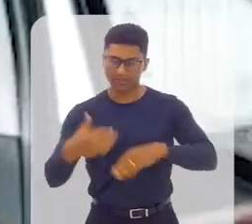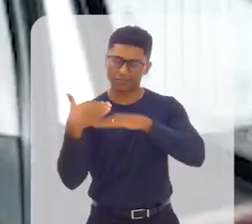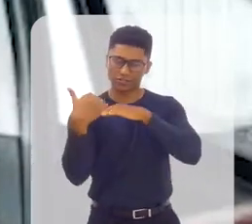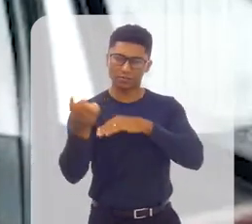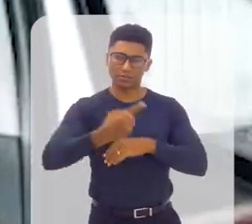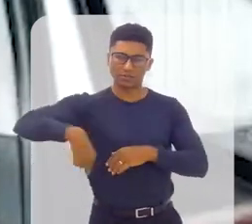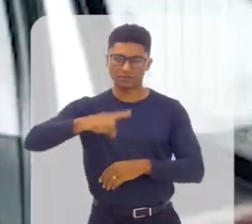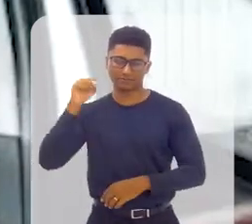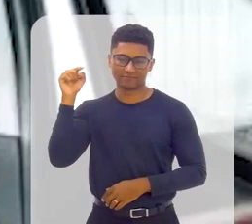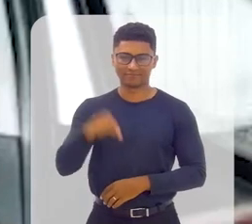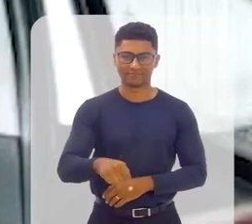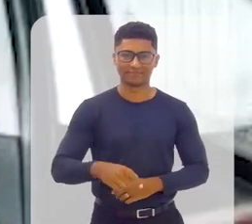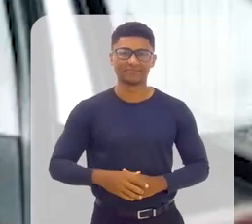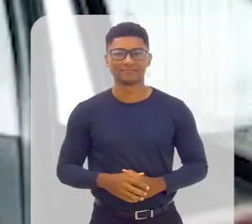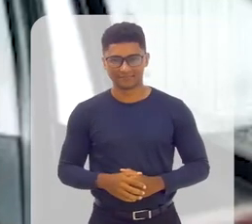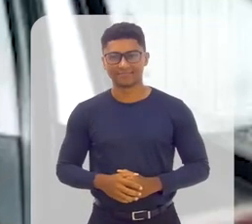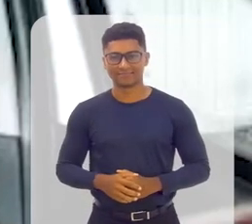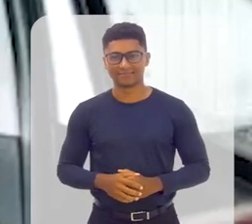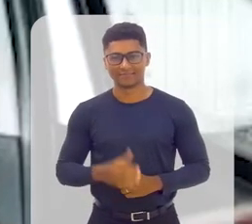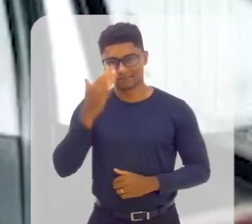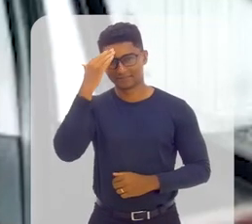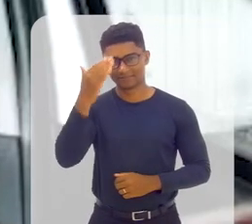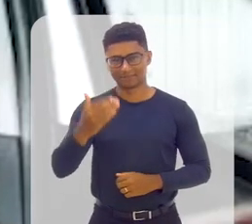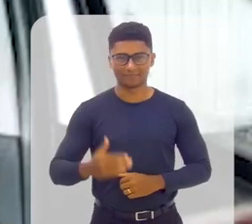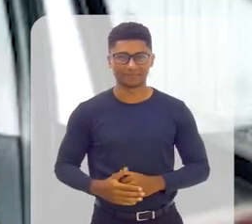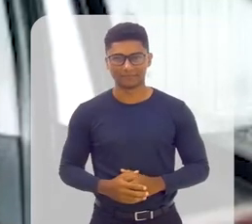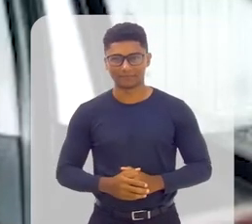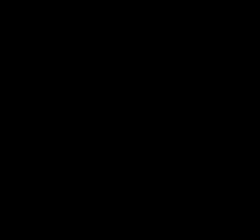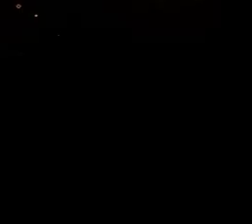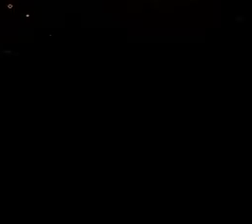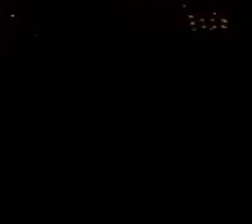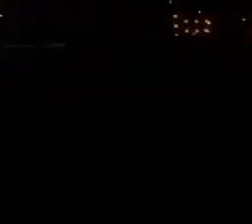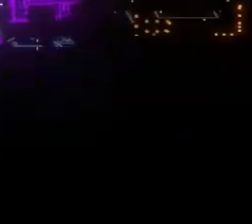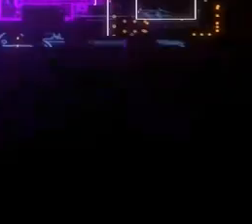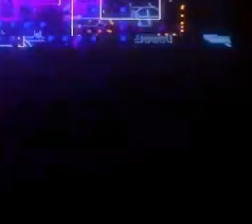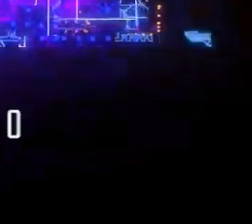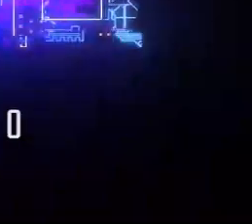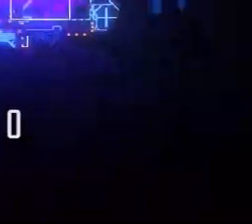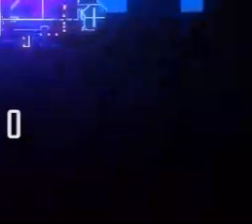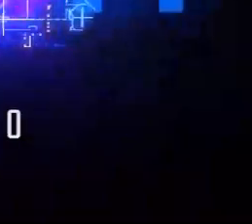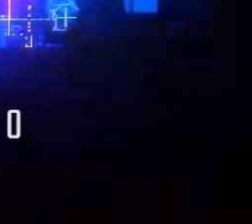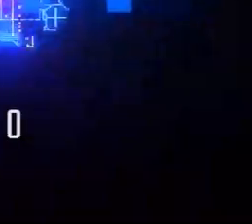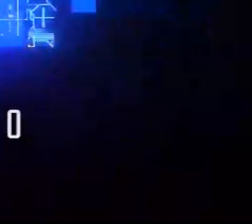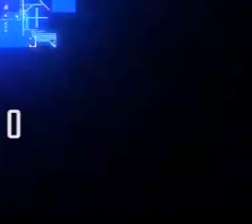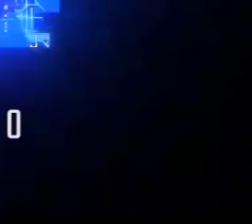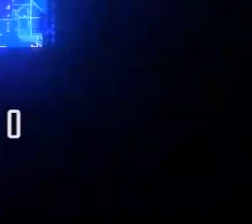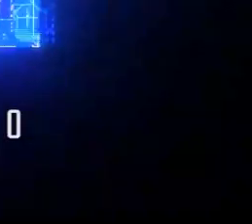convocar que a gente está aí para contribuir. Tá bom, Geise? Obrigado, querida.